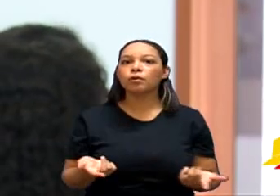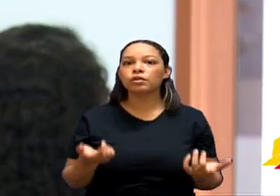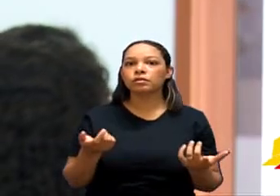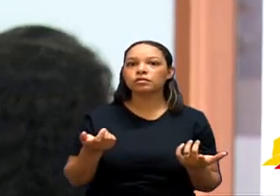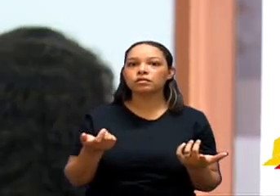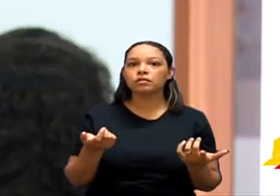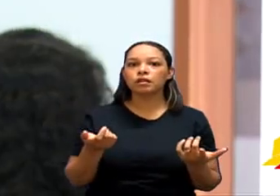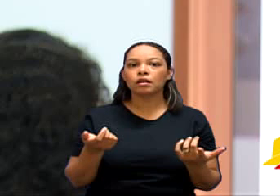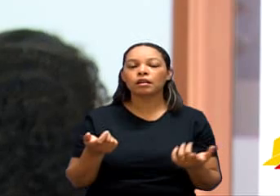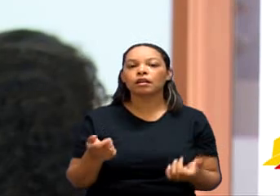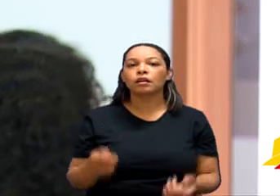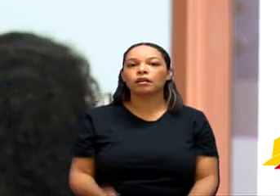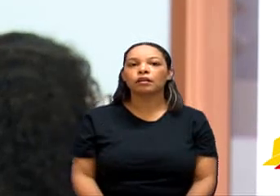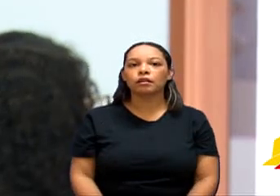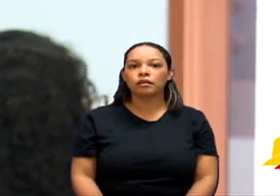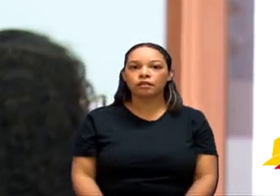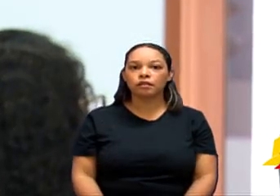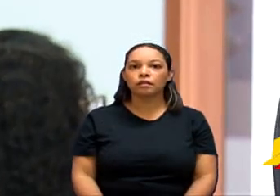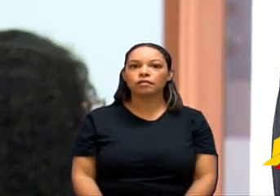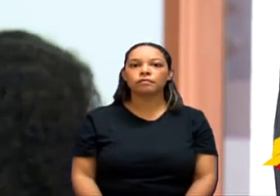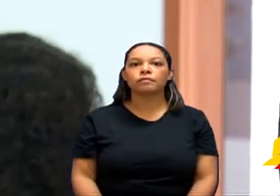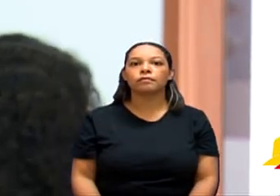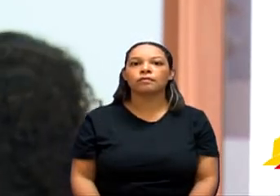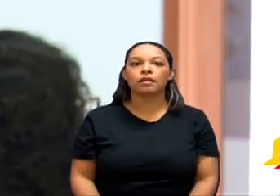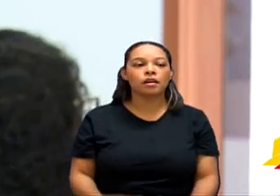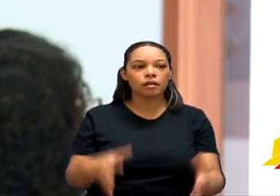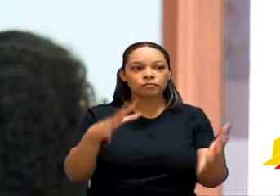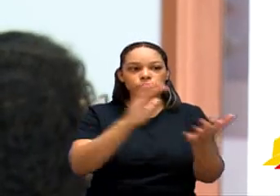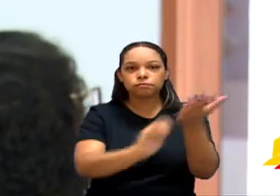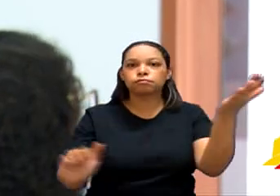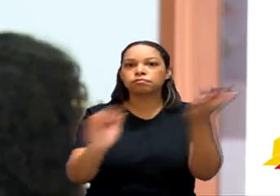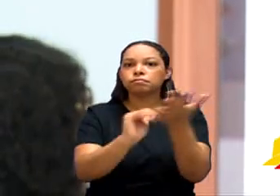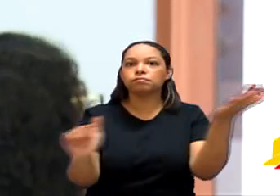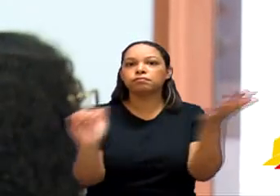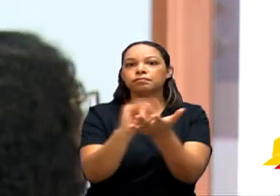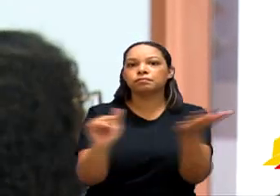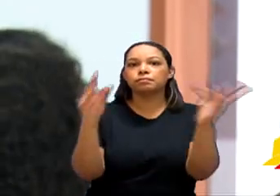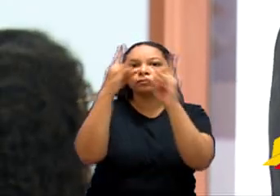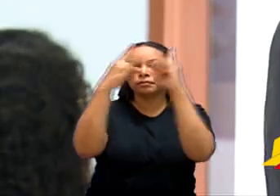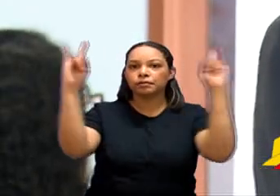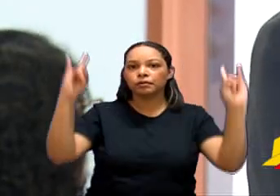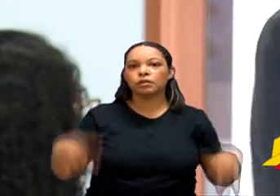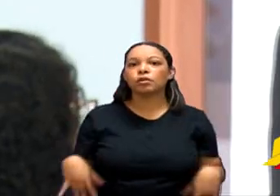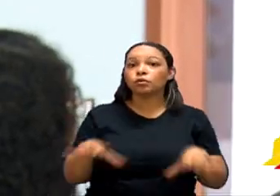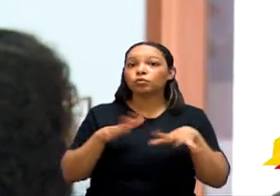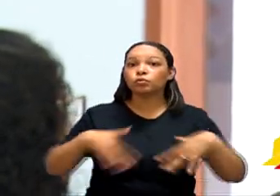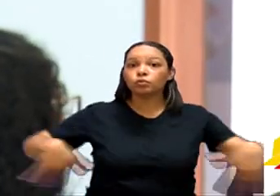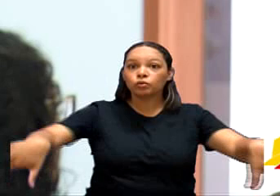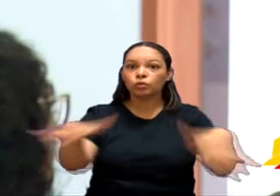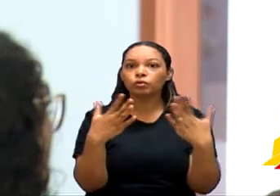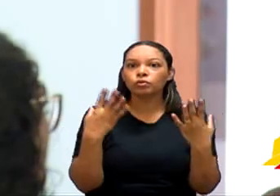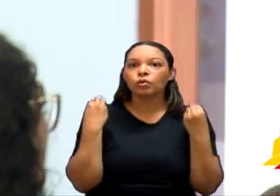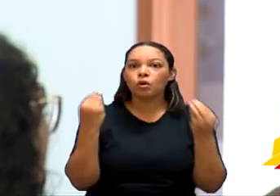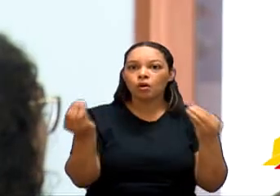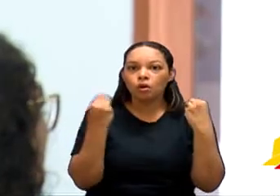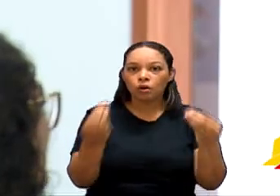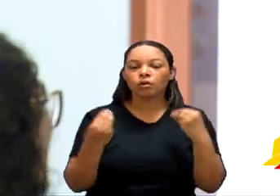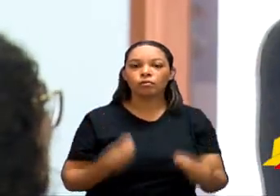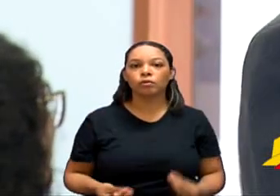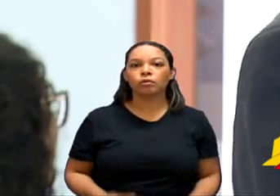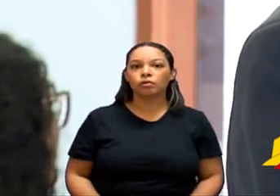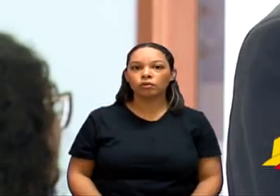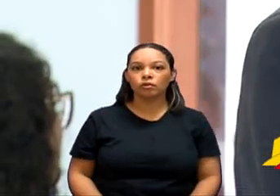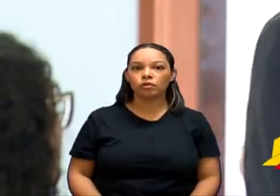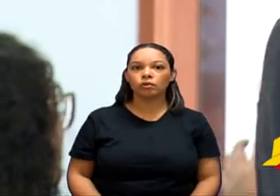camelôs com as barracas, com as mercadorias dentro. No centro da cidade. E esse prefeito, João Donizete, não tem culpa, foi